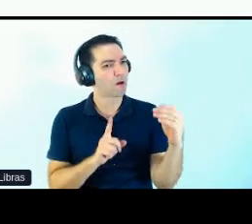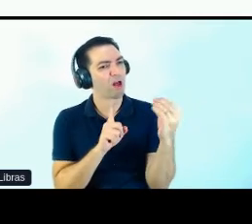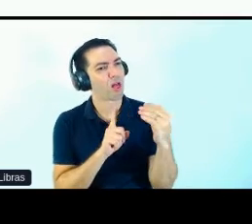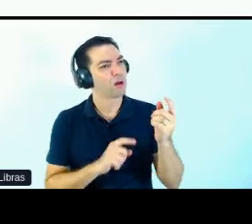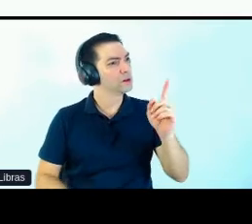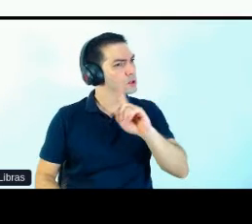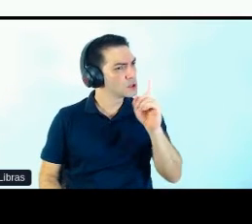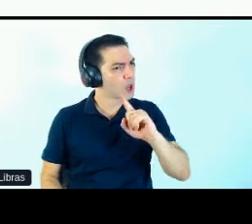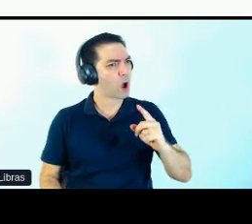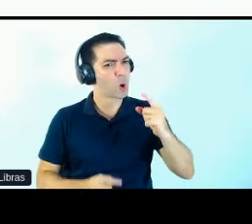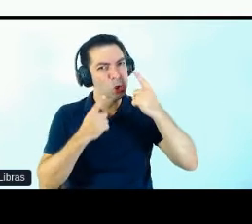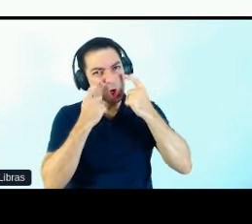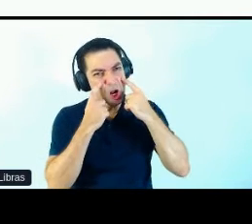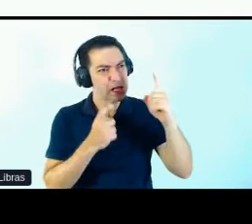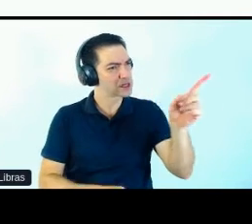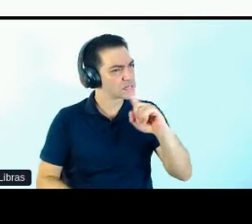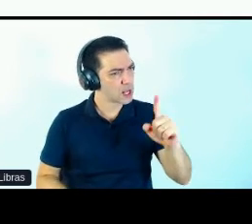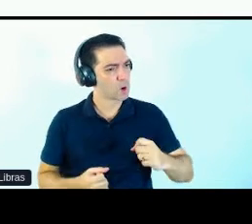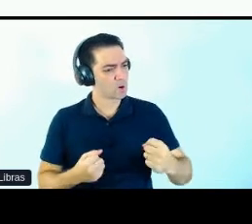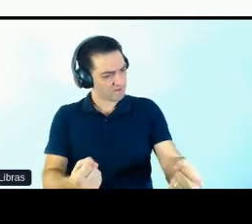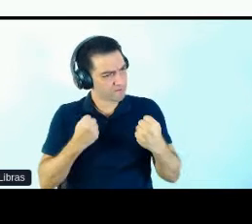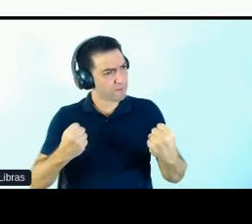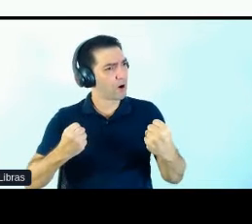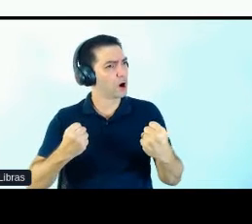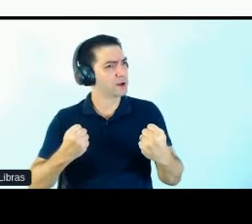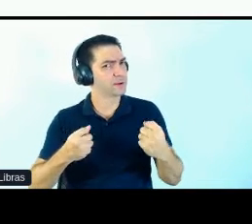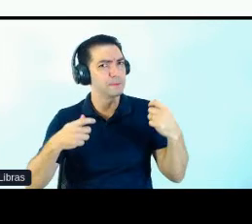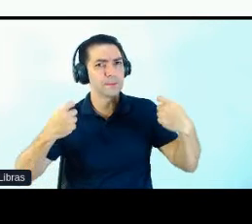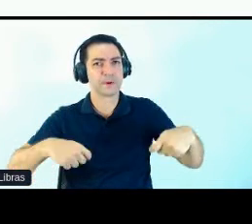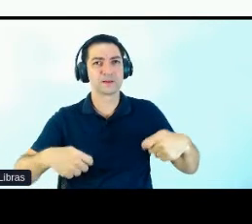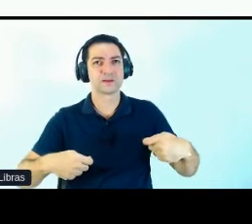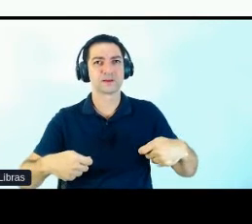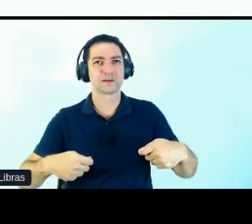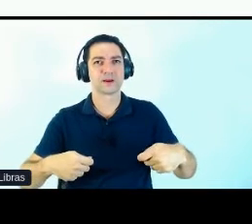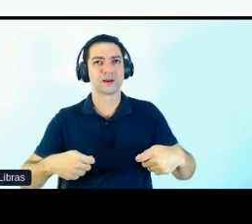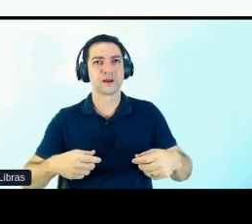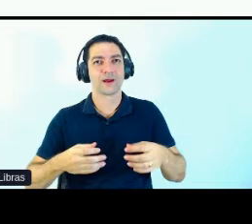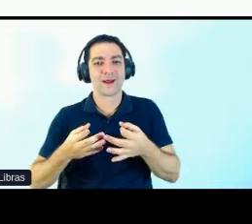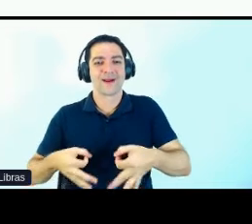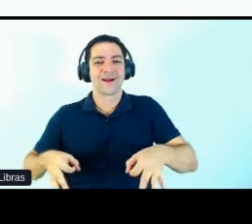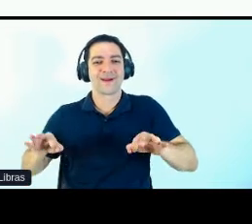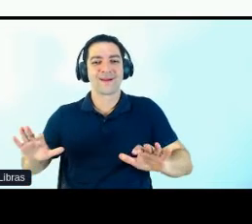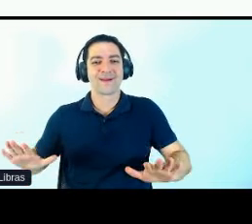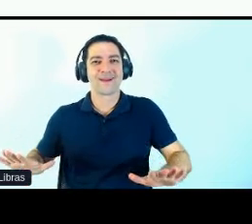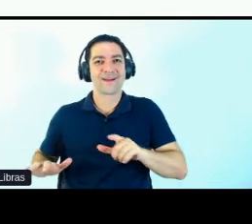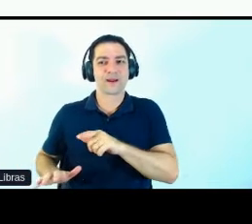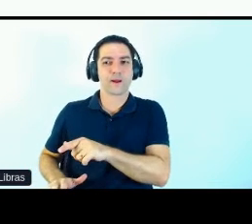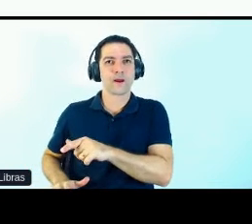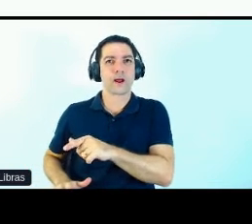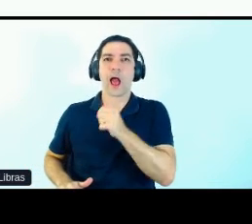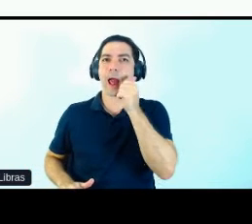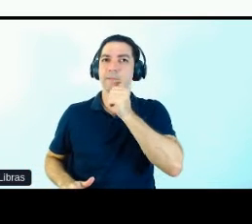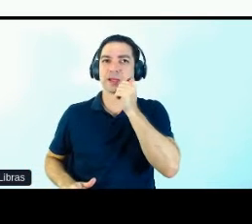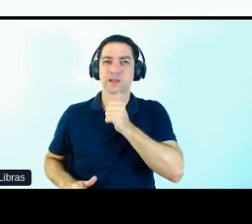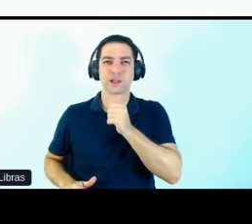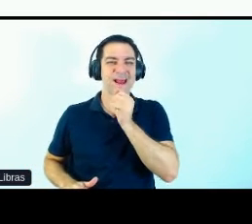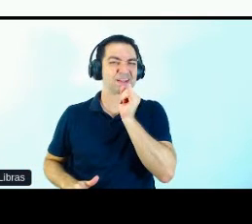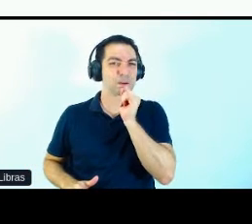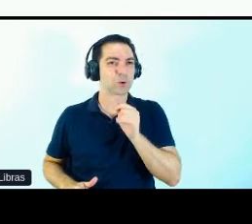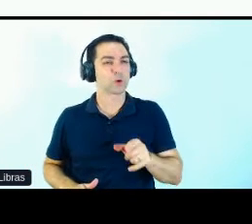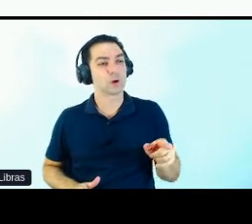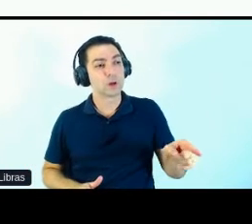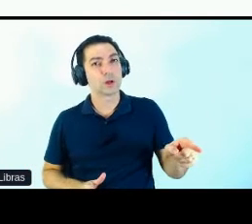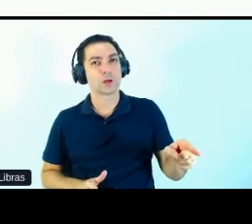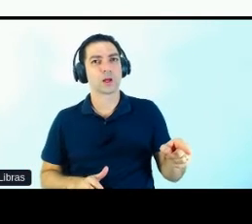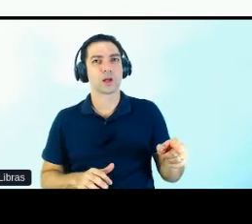não chora. E se agir de forma delicada, é menininha. Como se ser mulher, aparentemente, né, fosse uma coisa